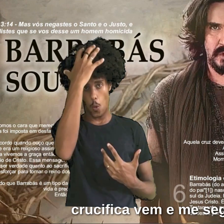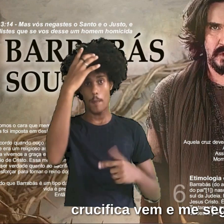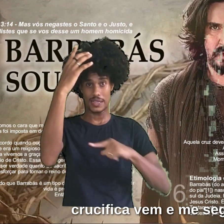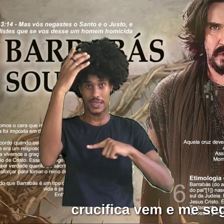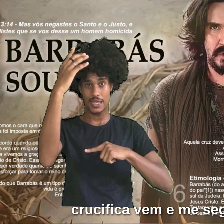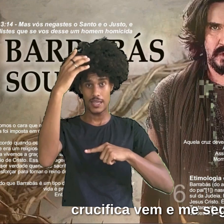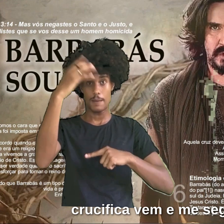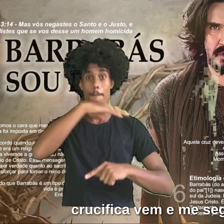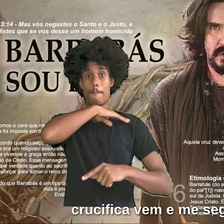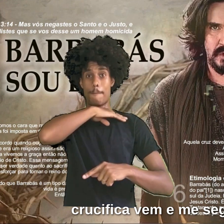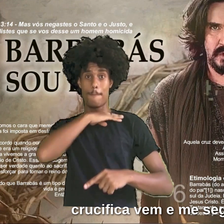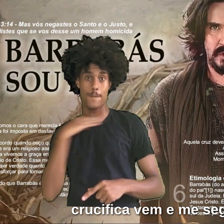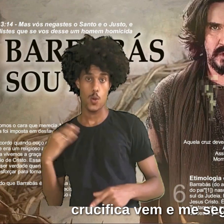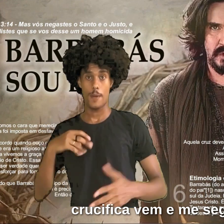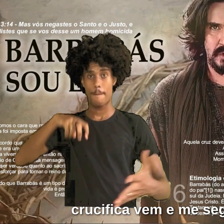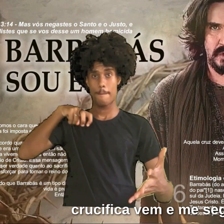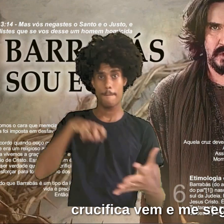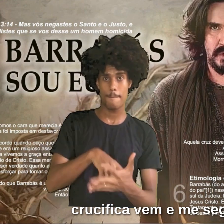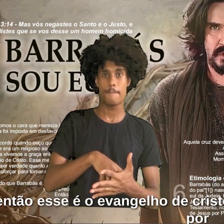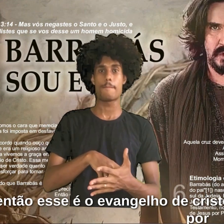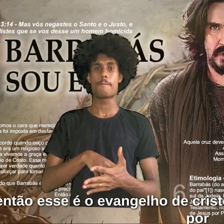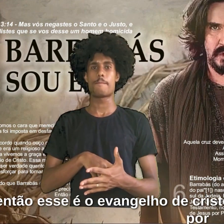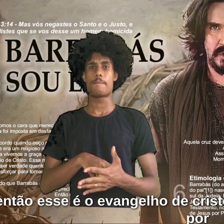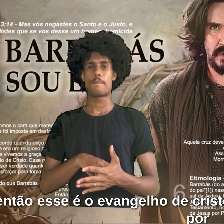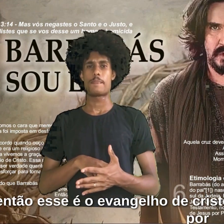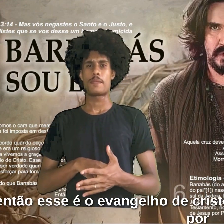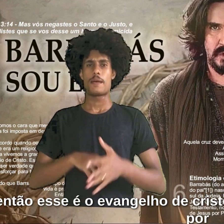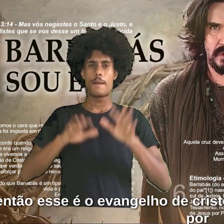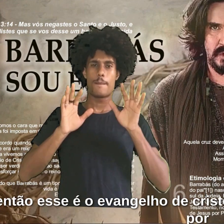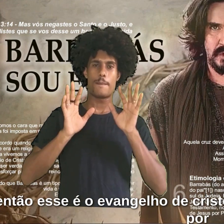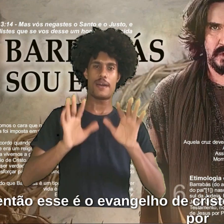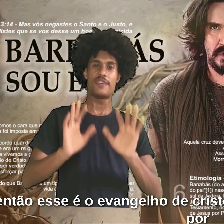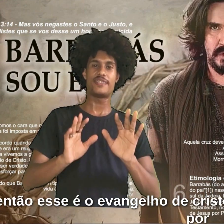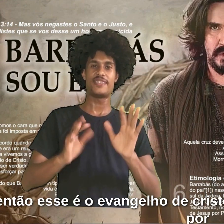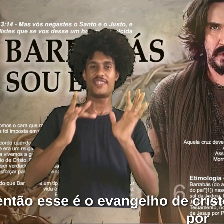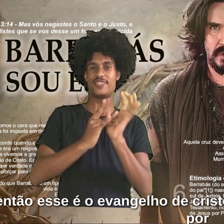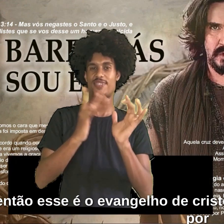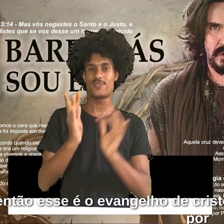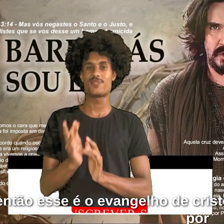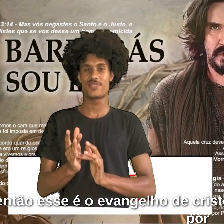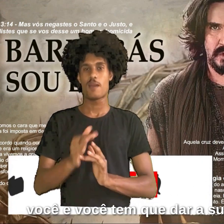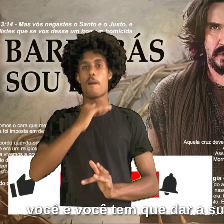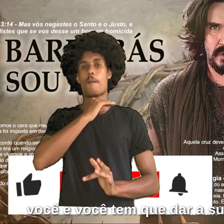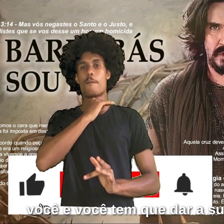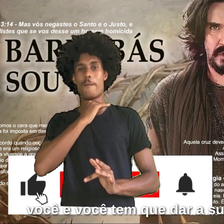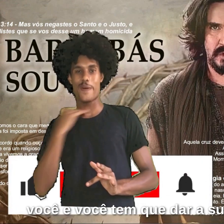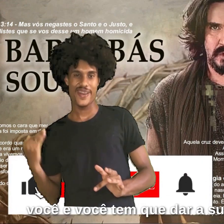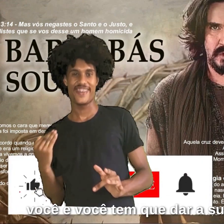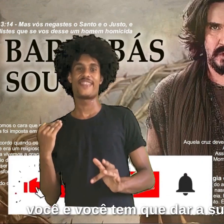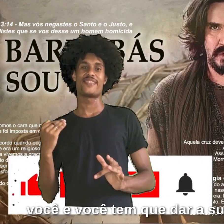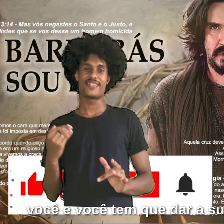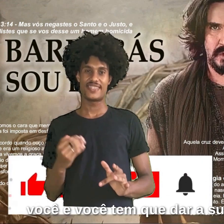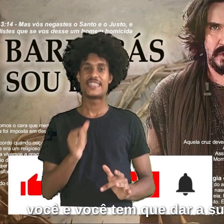aquilo, crucifica, vem e me segue. Entendeu? Então esse é o evangelho de Cristo. Se Cristo deu a vida dele por você, você tem que dar